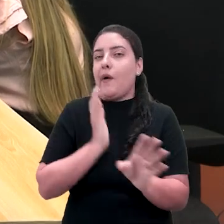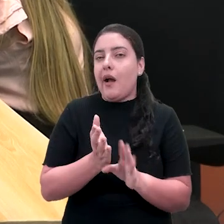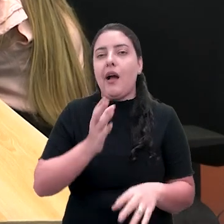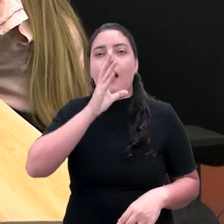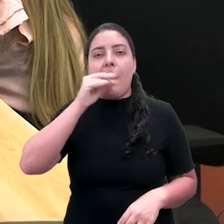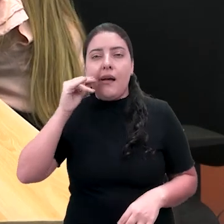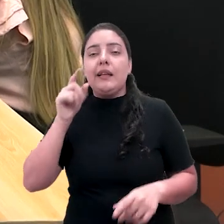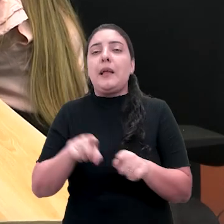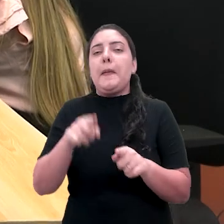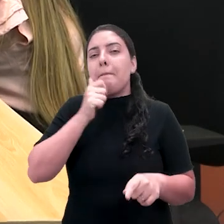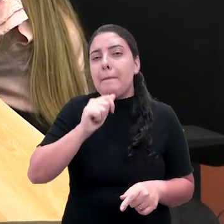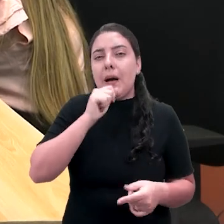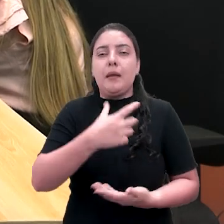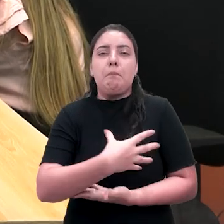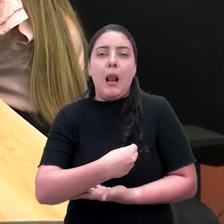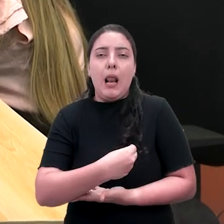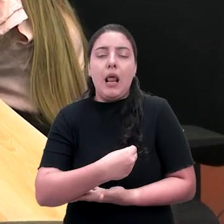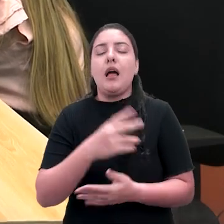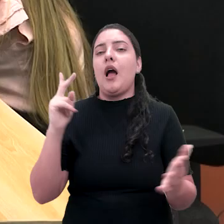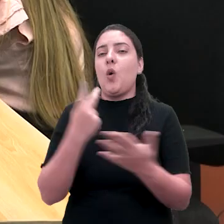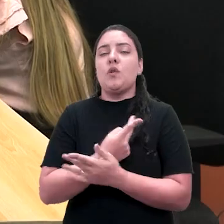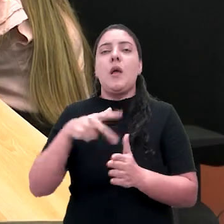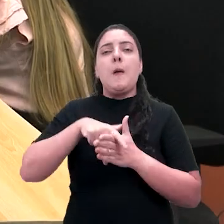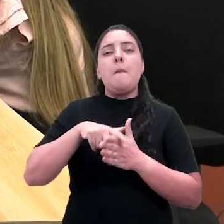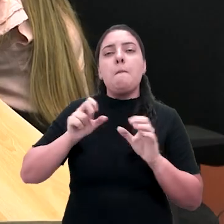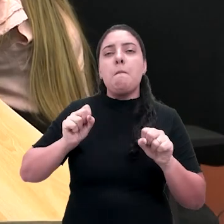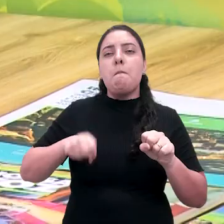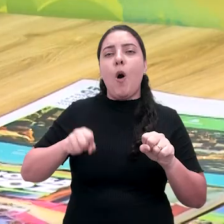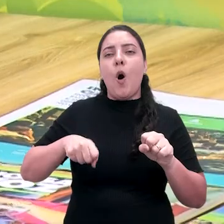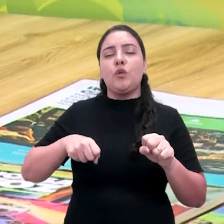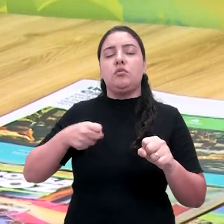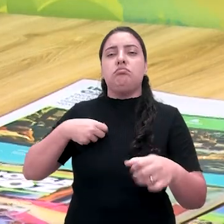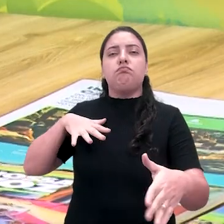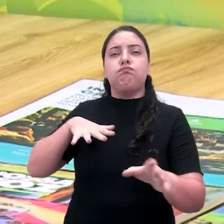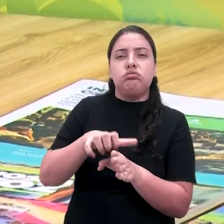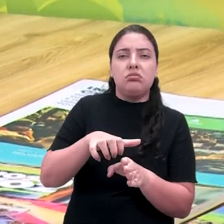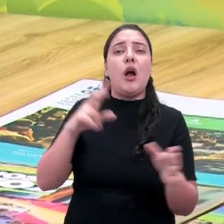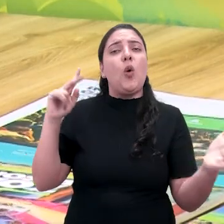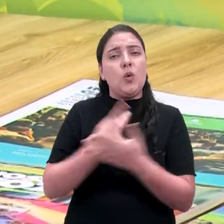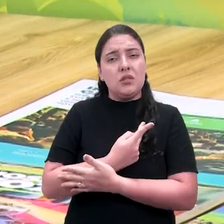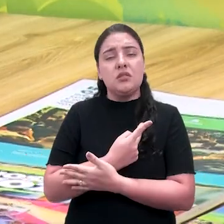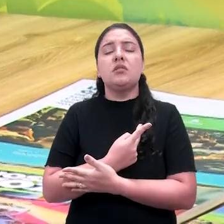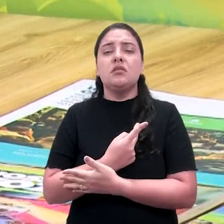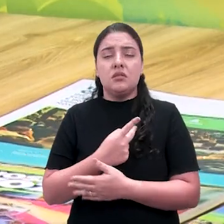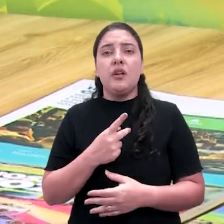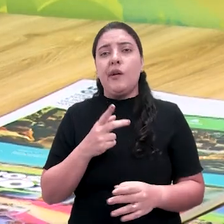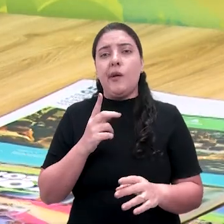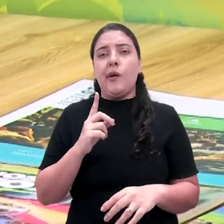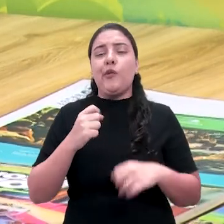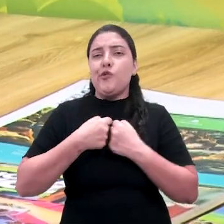da amamentação. É porque sofri um acidente de moto quando era adolescente, porque eu sofri um acidente de moto com meu irmão. Tinha deslocado a patela por conta